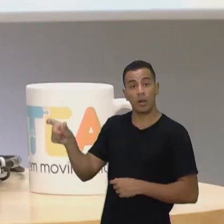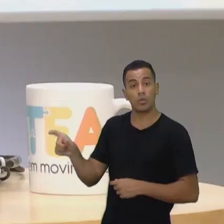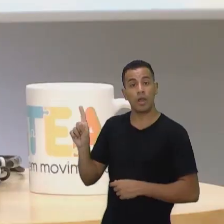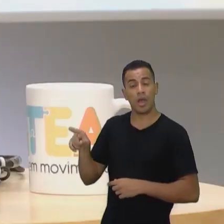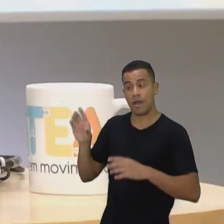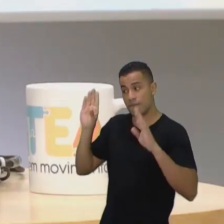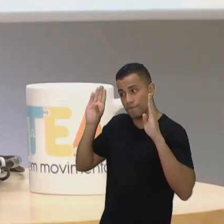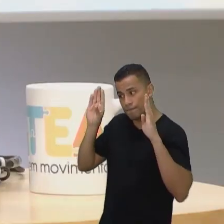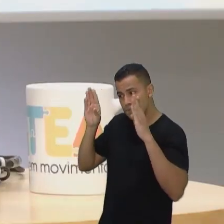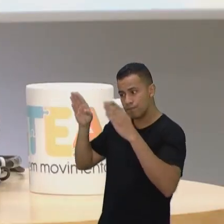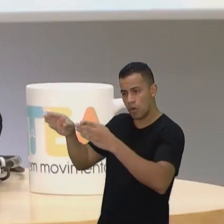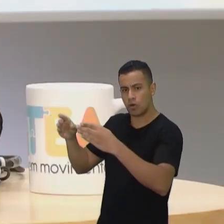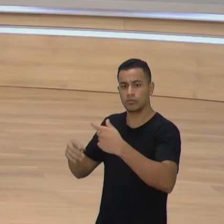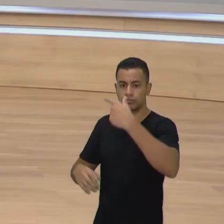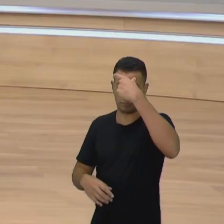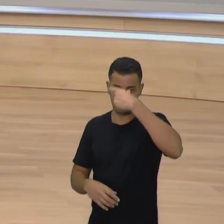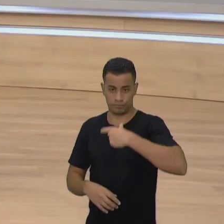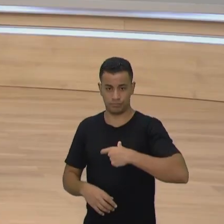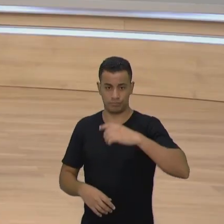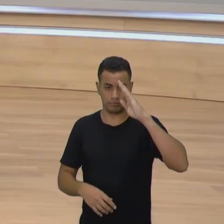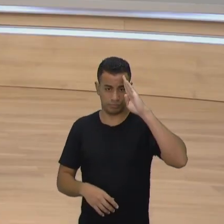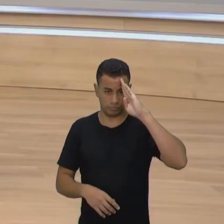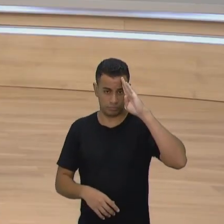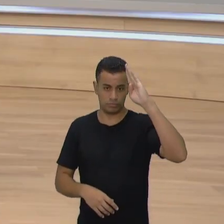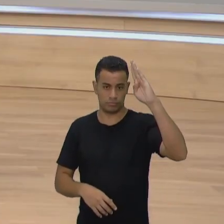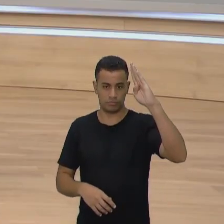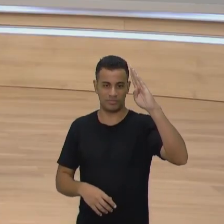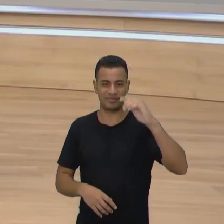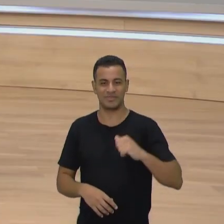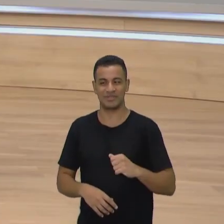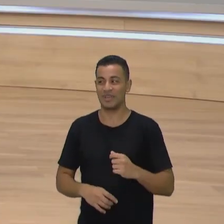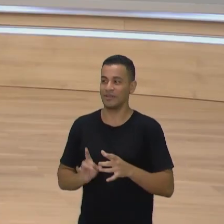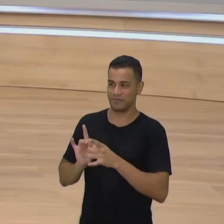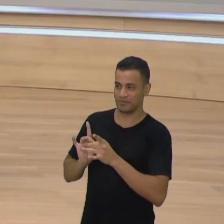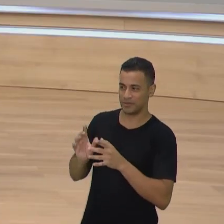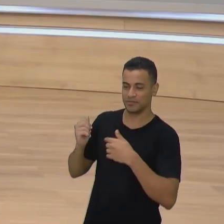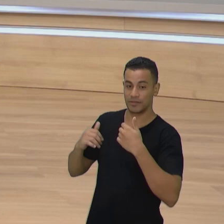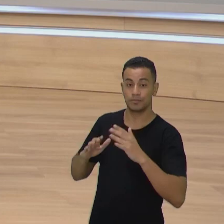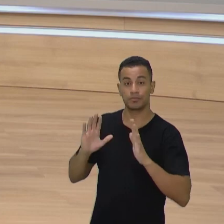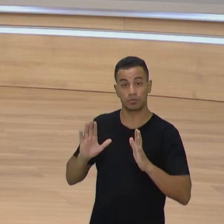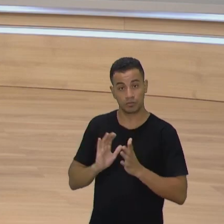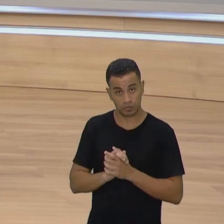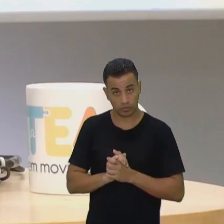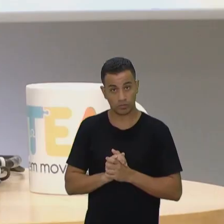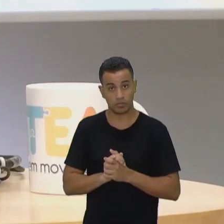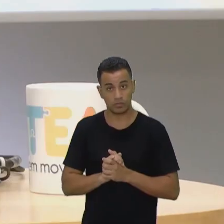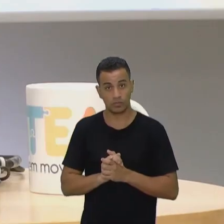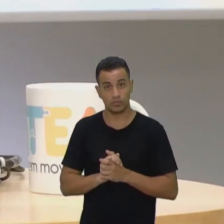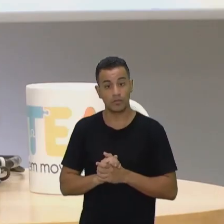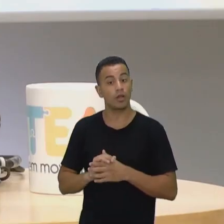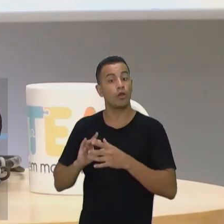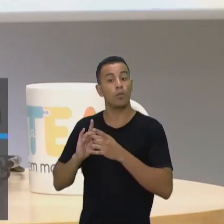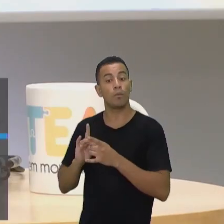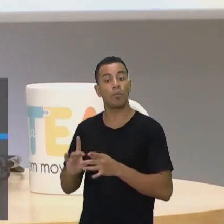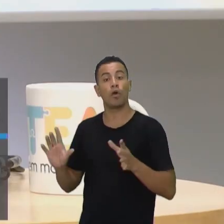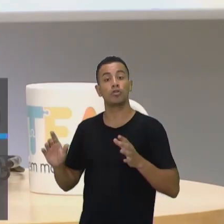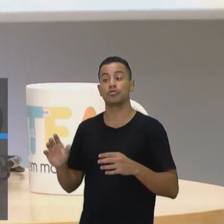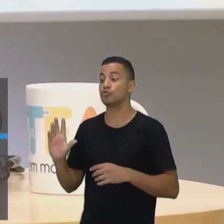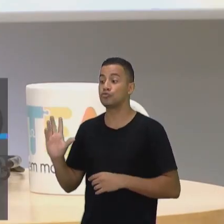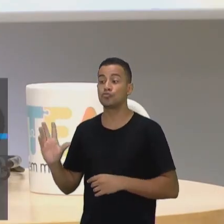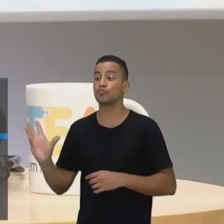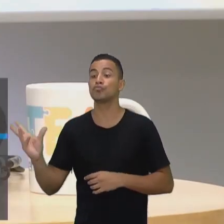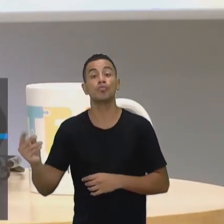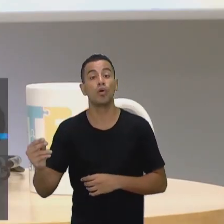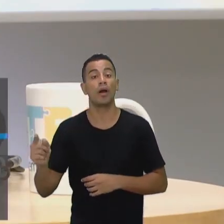enfatizar o protagonismo do aluno, né? Pode falar, vai. E ele permite que todos os estudantes vivenciem os